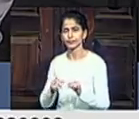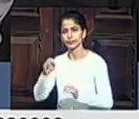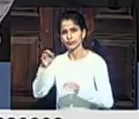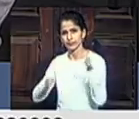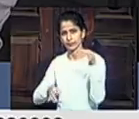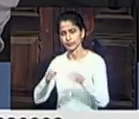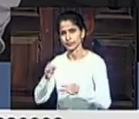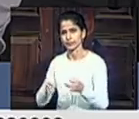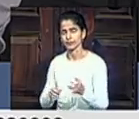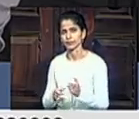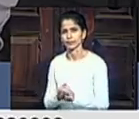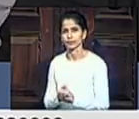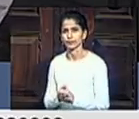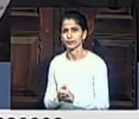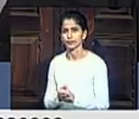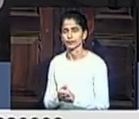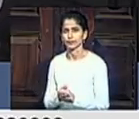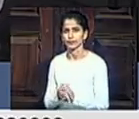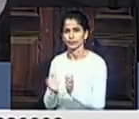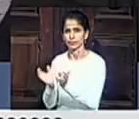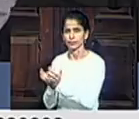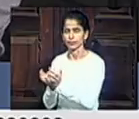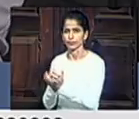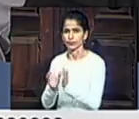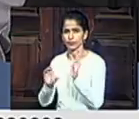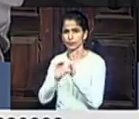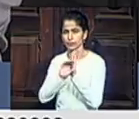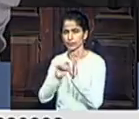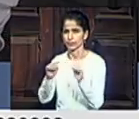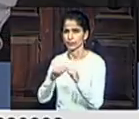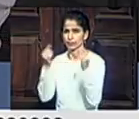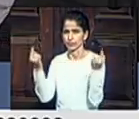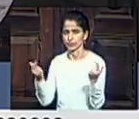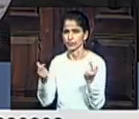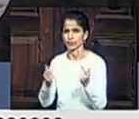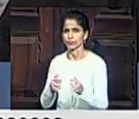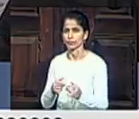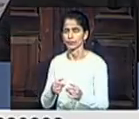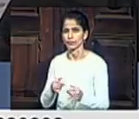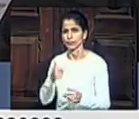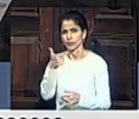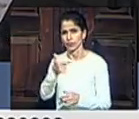julgados na arguição de inconstitucionalidade 27 de